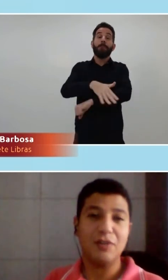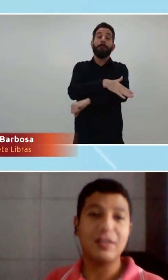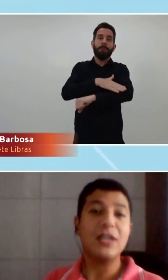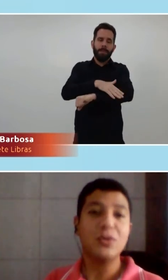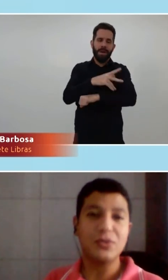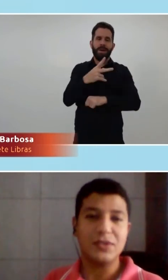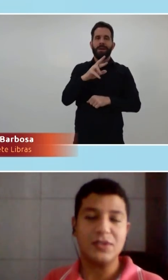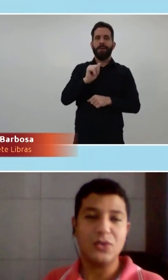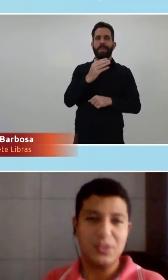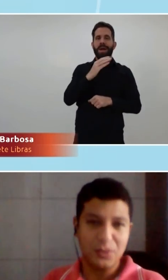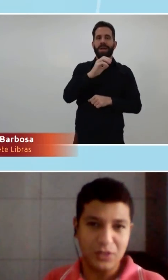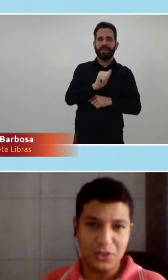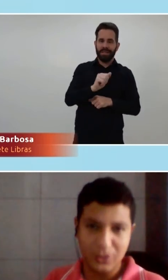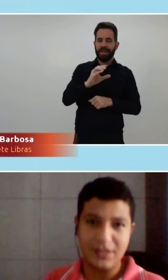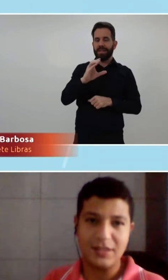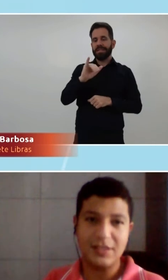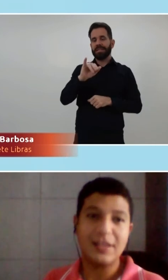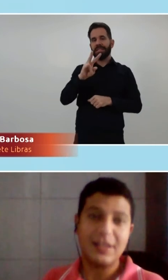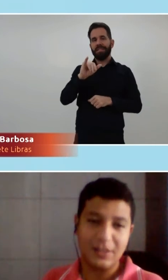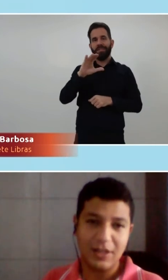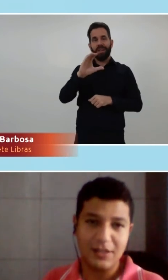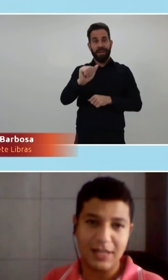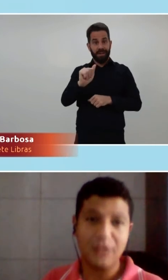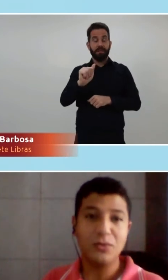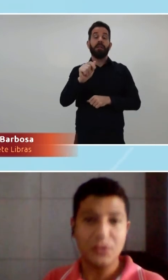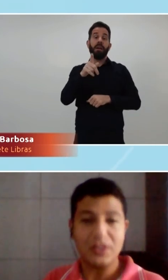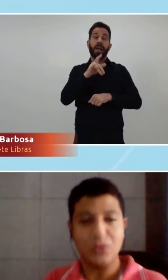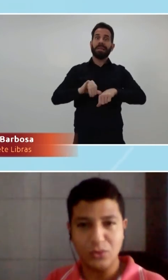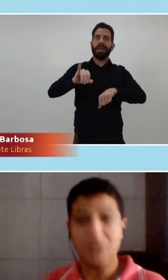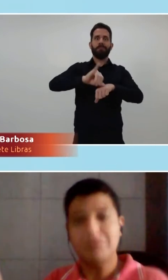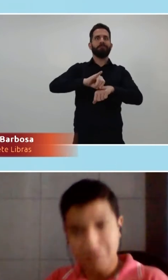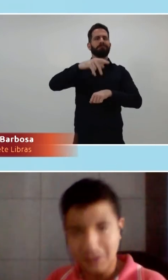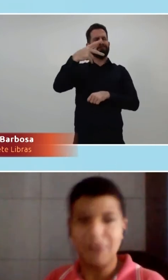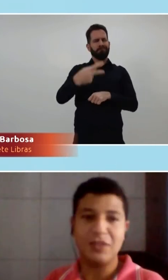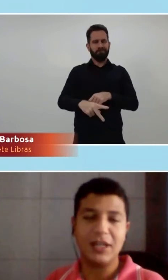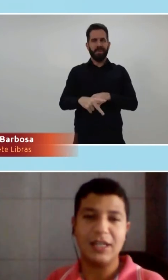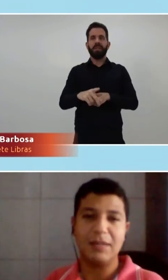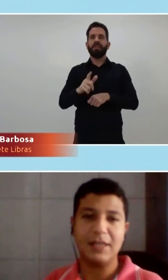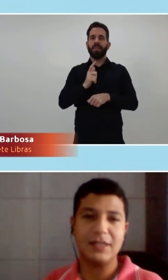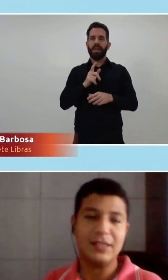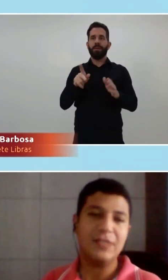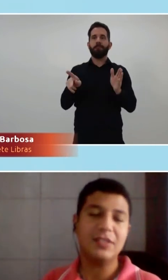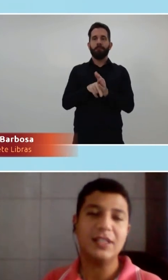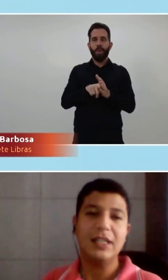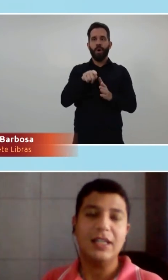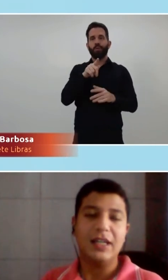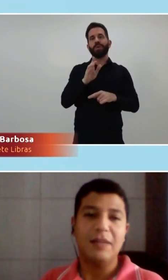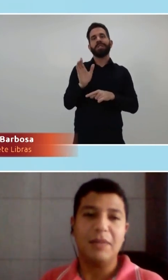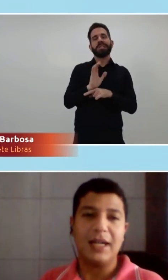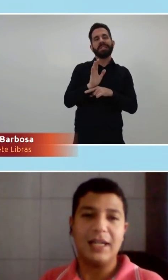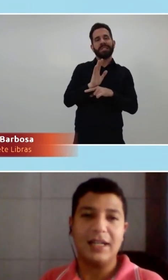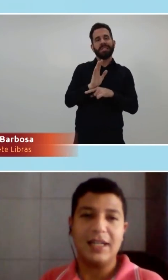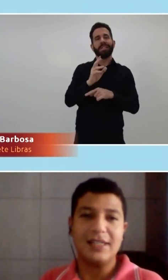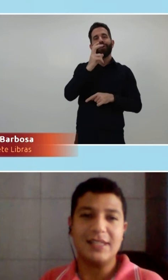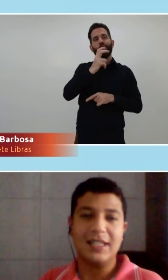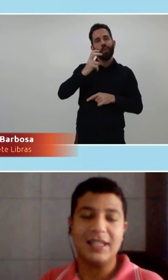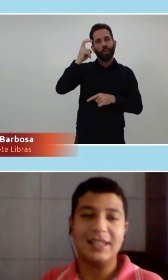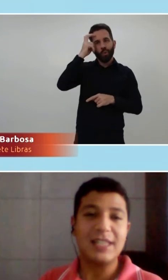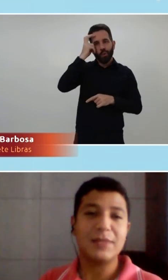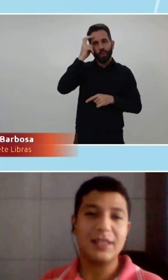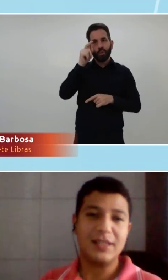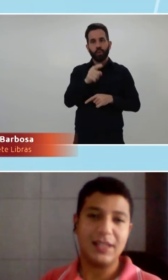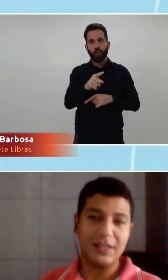Festival Varilux 2022 está sendo realizado no Cine Cultura, que fica ali na Praça Cívica. Para